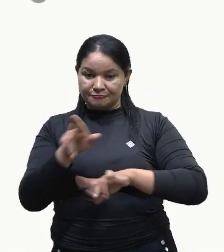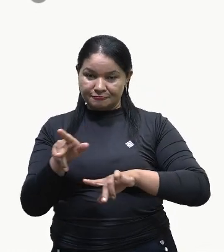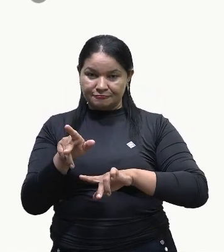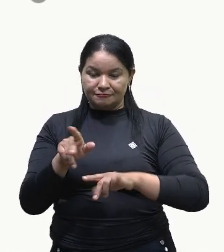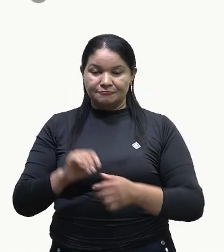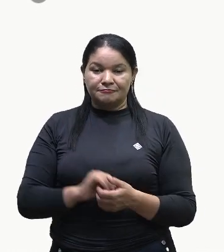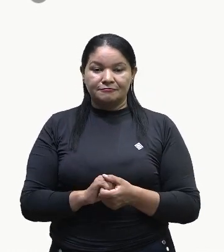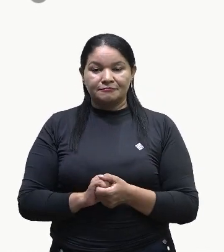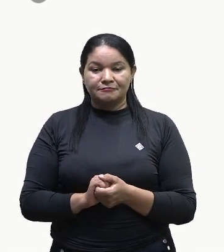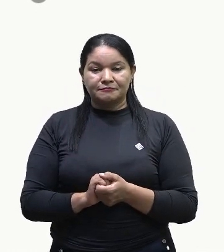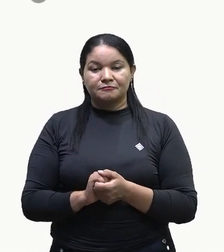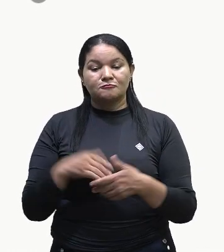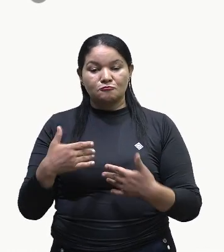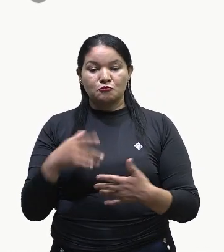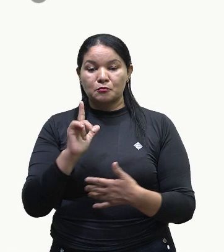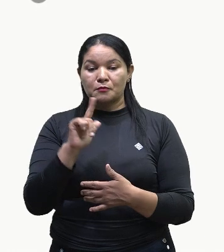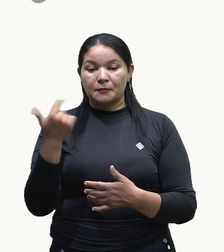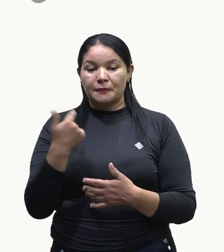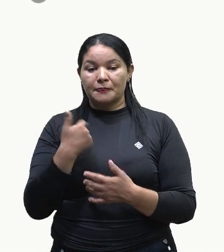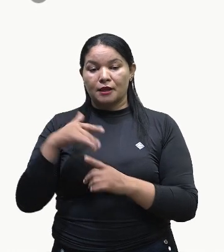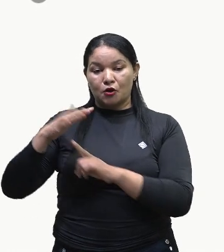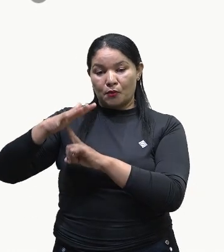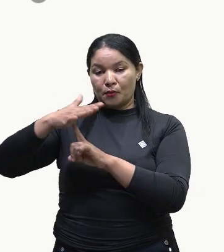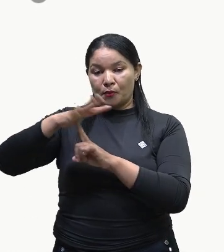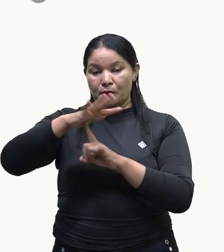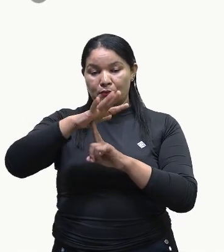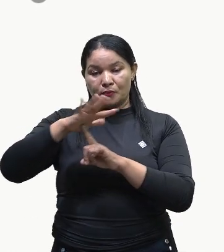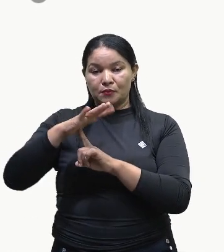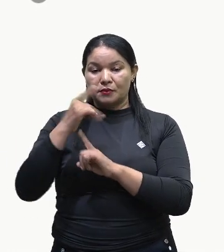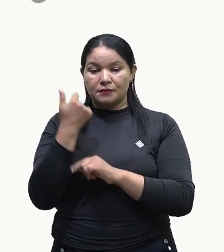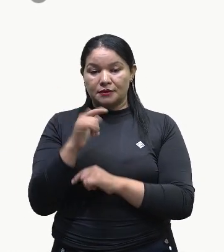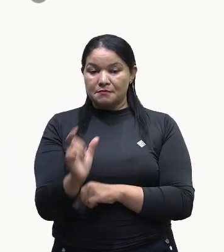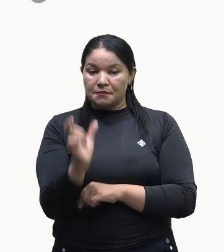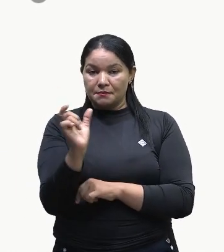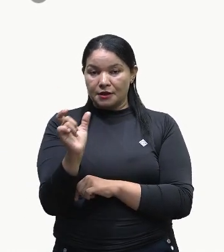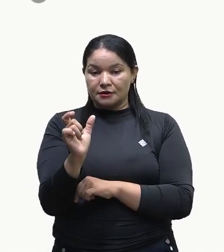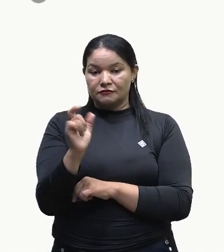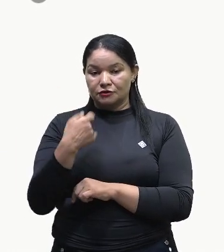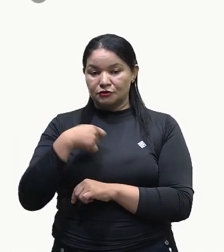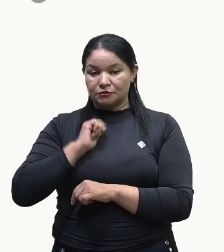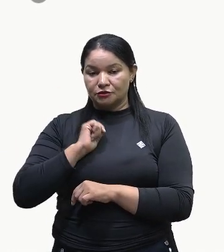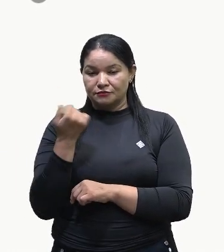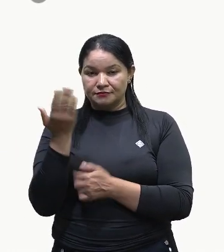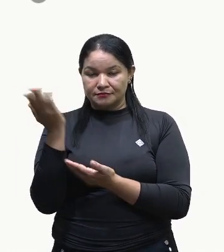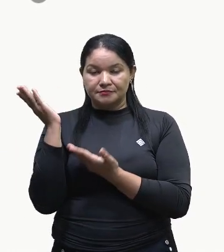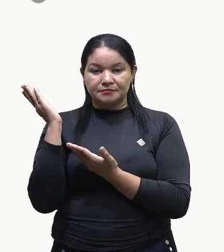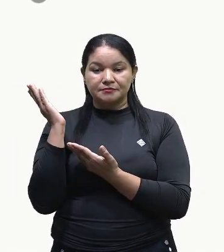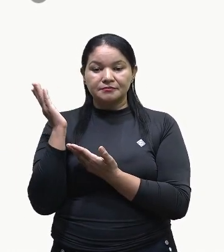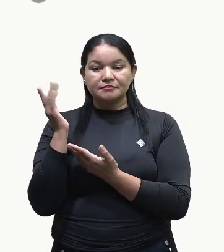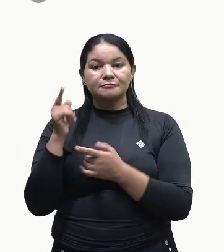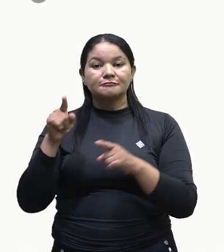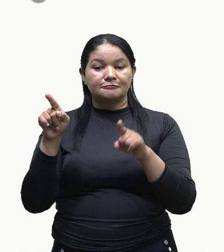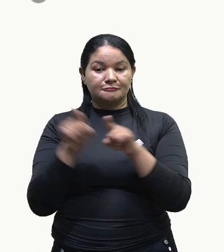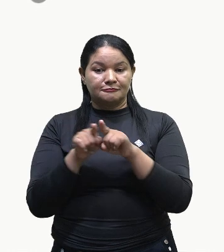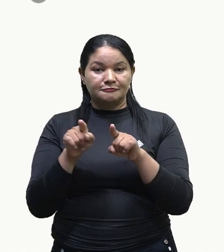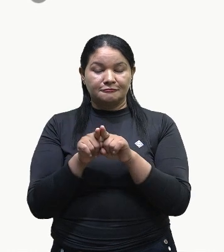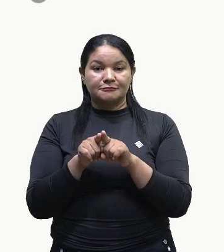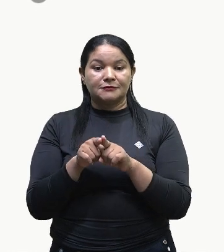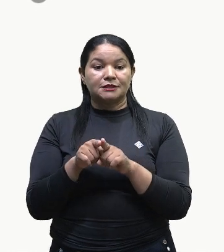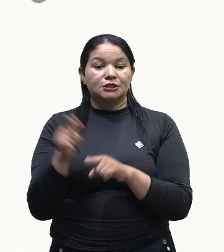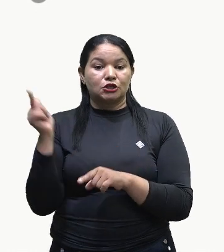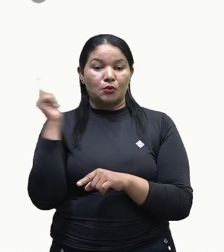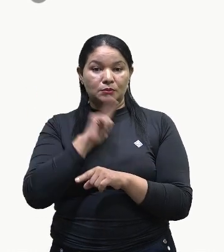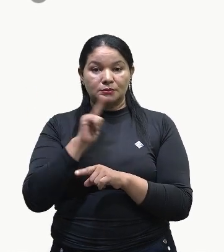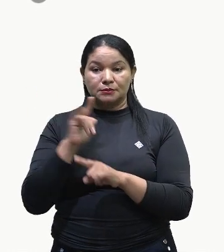empírico. Temos o helicóptero, que é um veículo que circula por el aire graças a uma